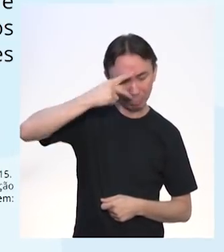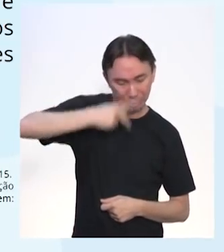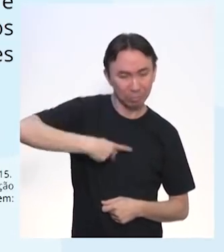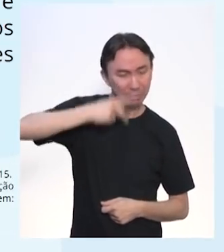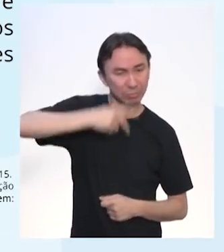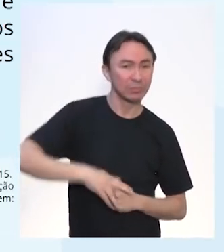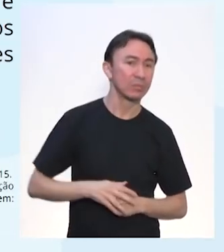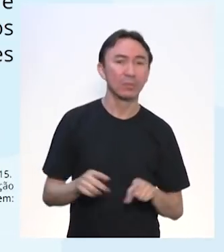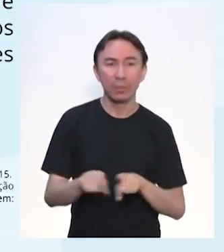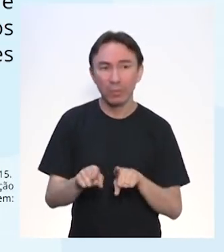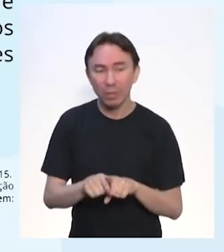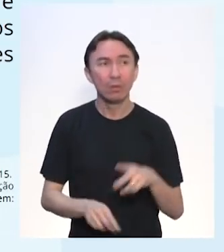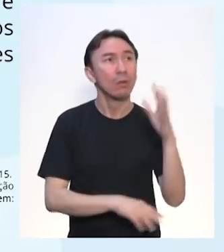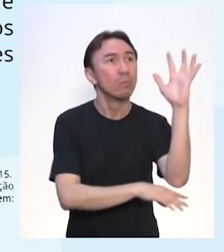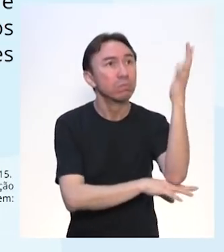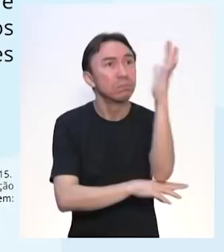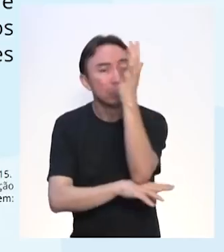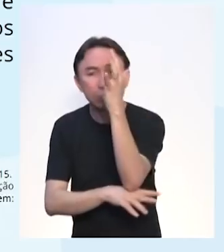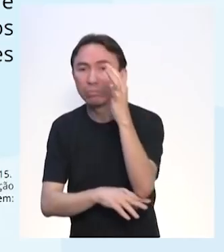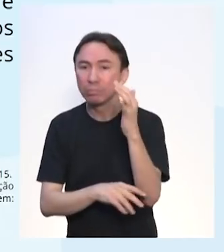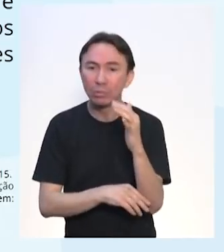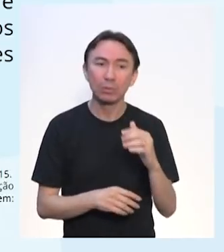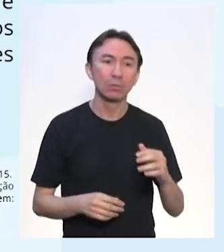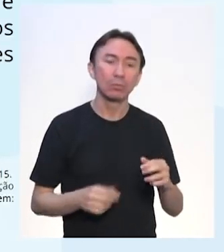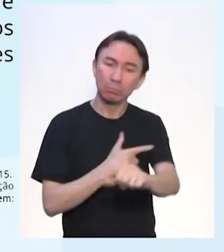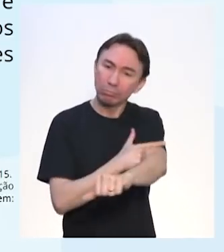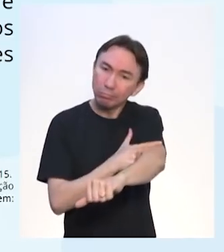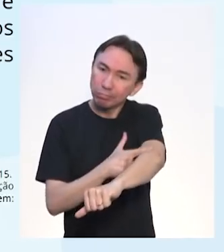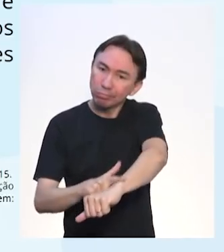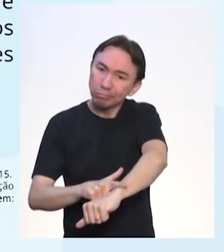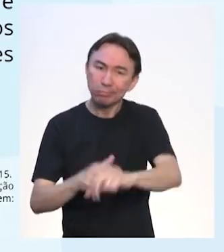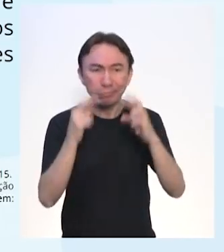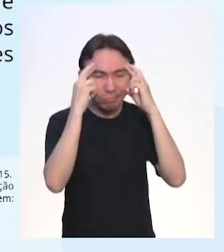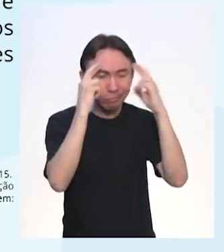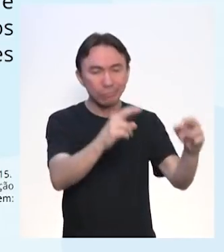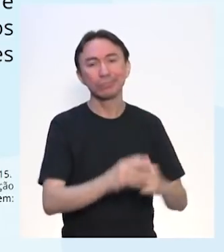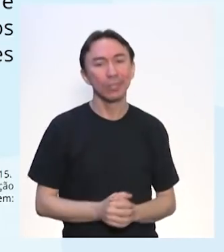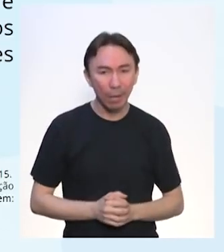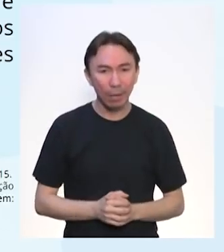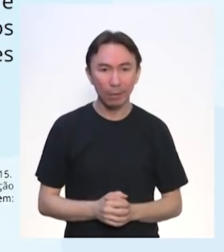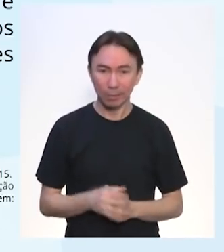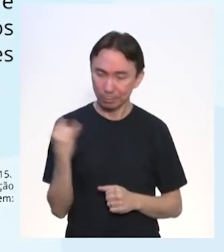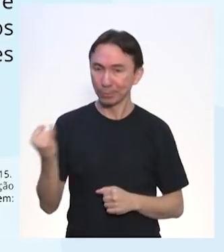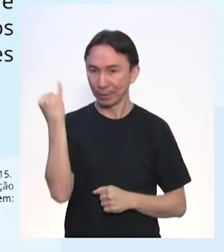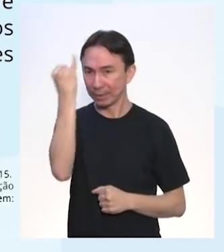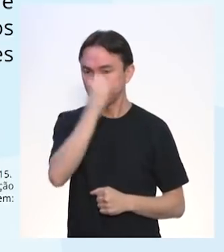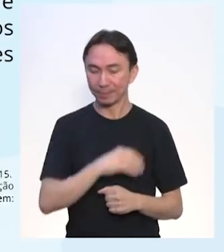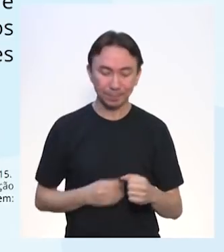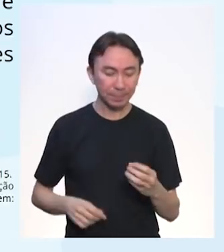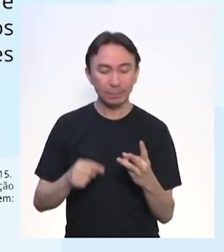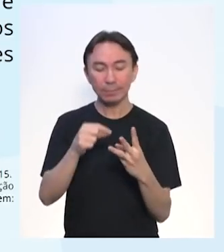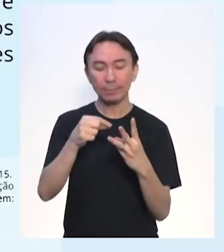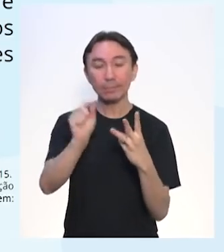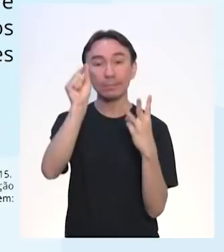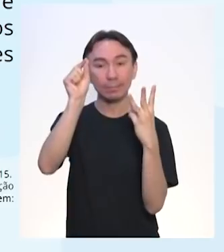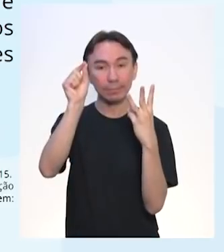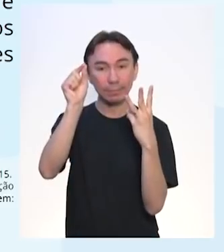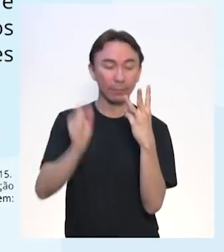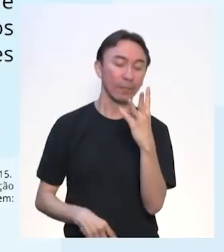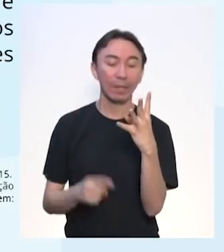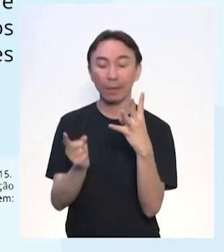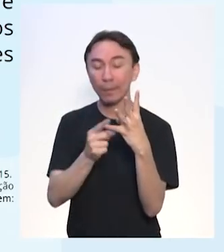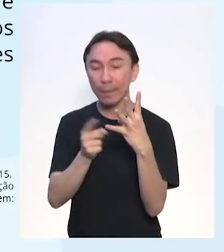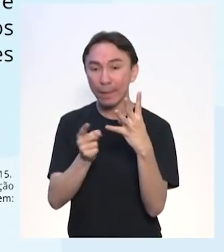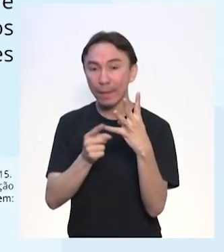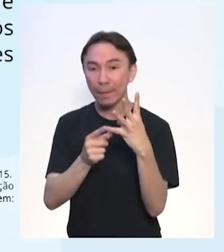meio ambiente, né? E, por fim, a gente segue para o último pilar da educação, que é o pilar do aprender